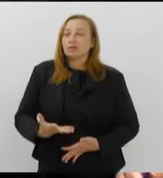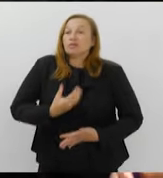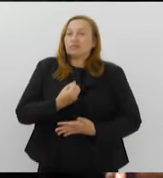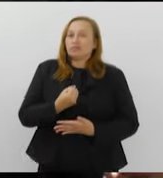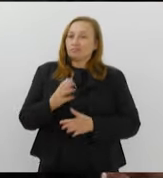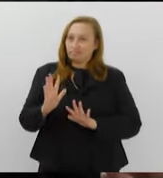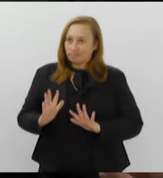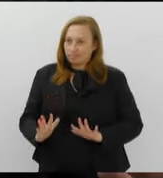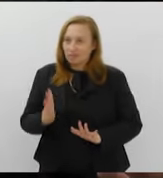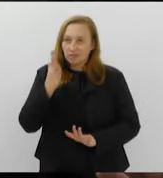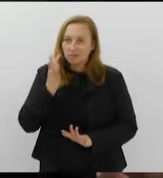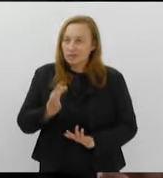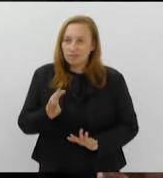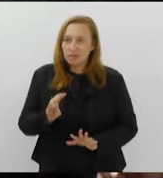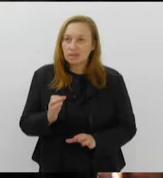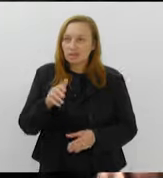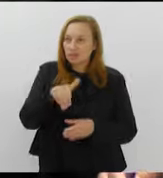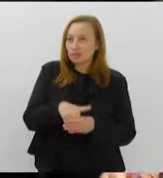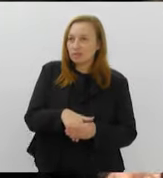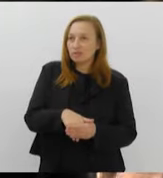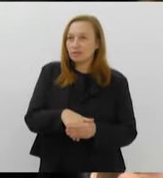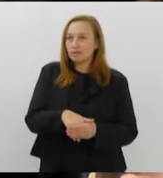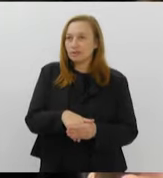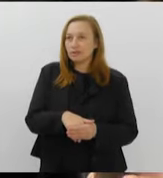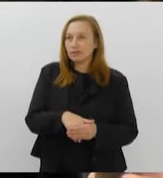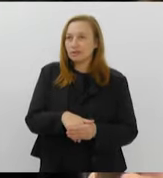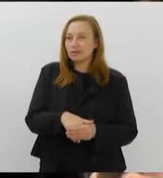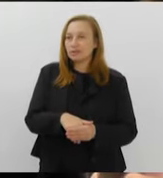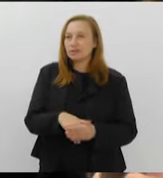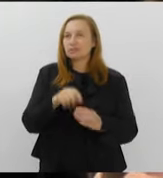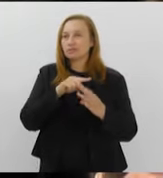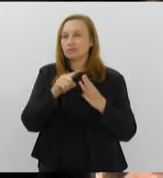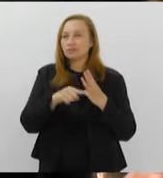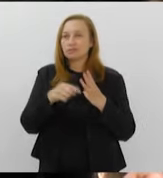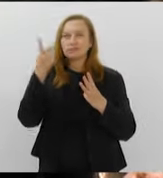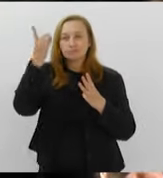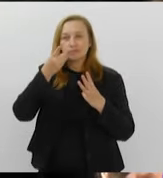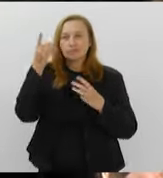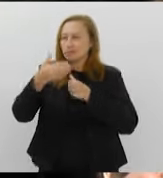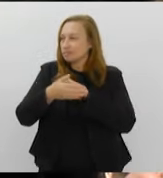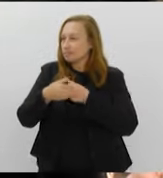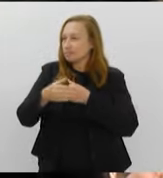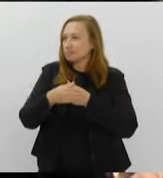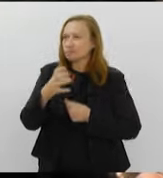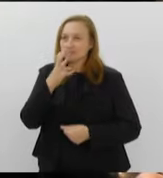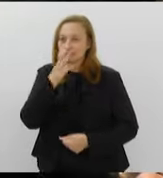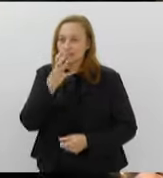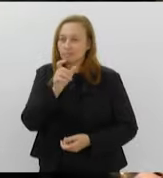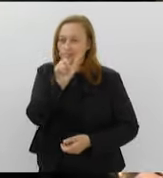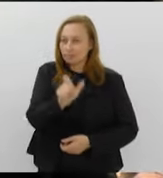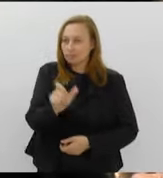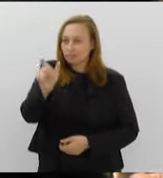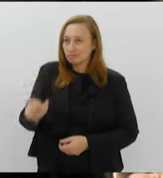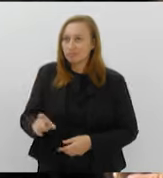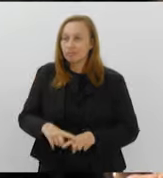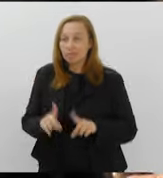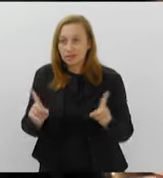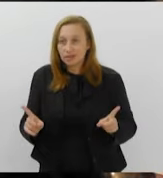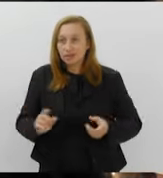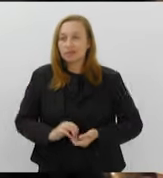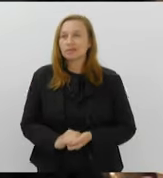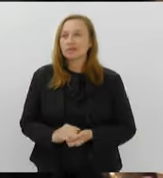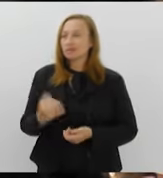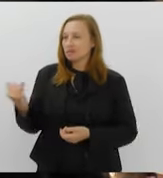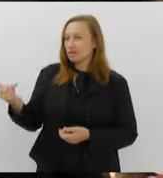surpresa, também não sabia dessa votação. E três deputadas que eu tenho o maior carinho e admiração, mas acho que